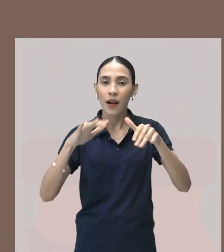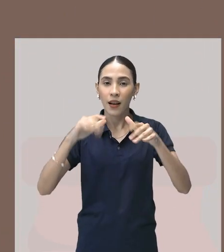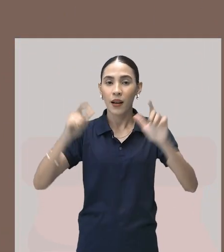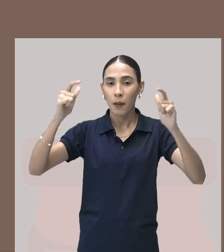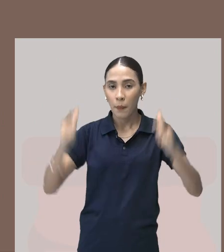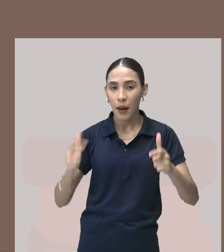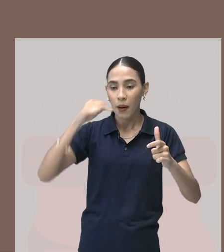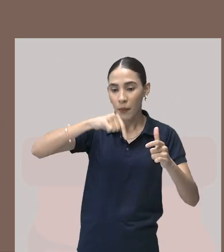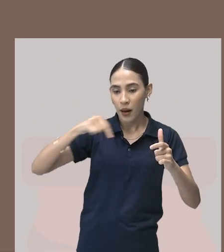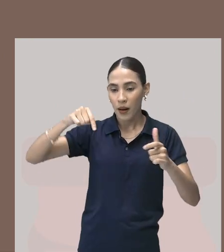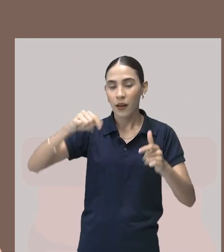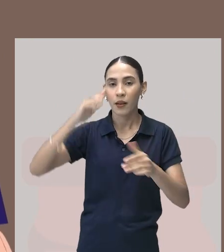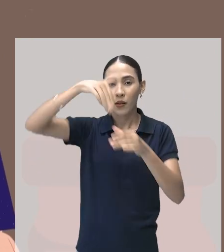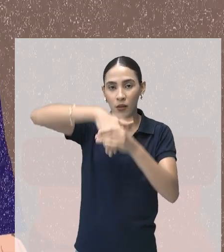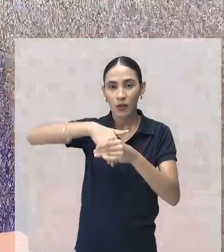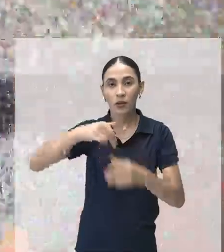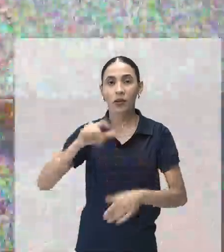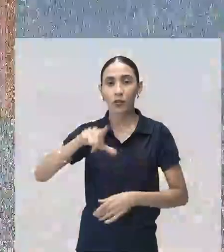presidente.